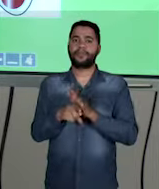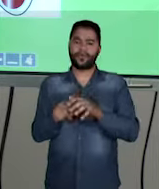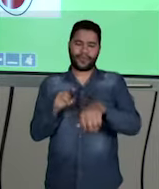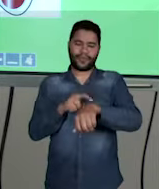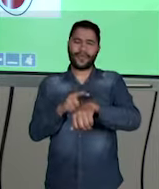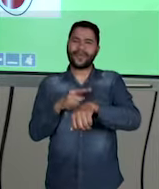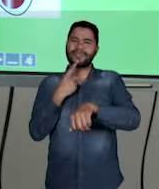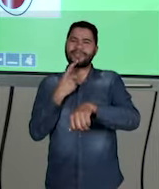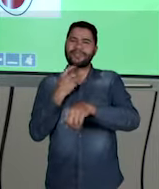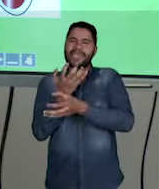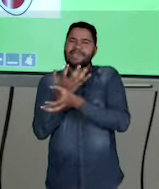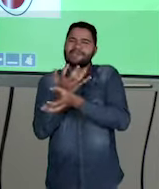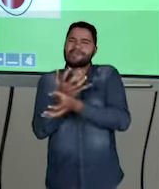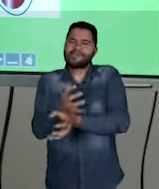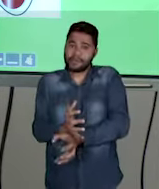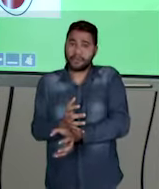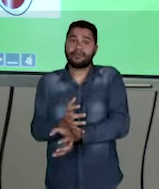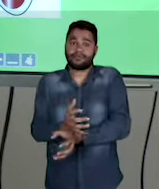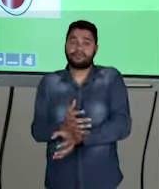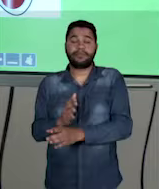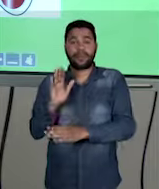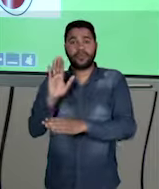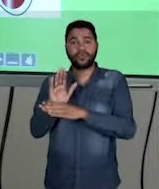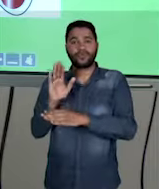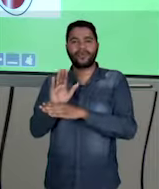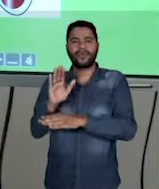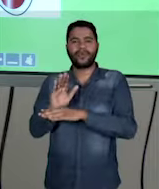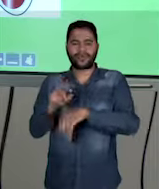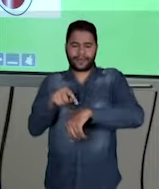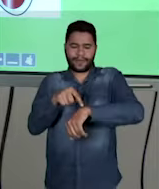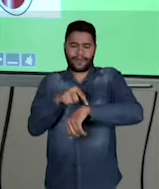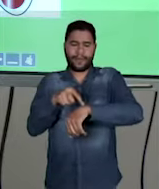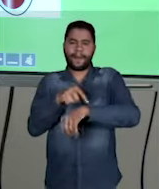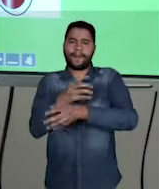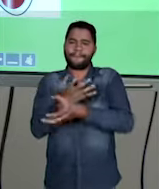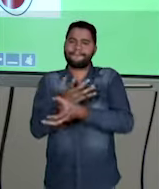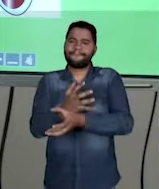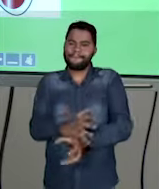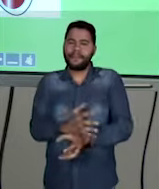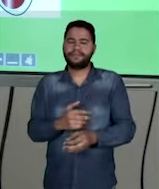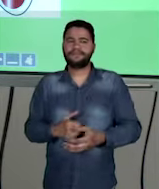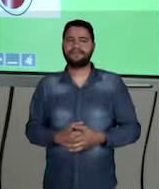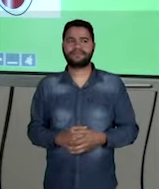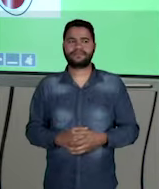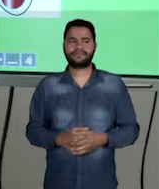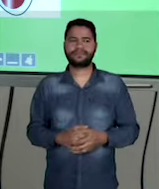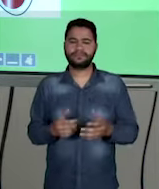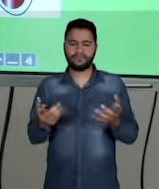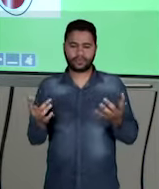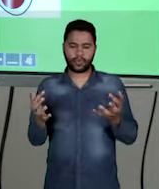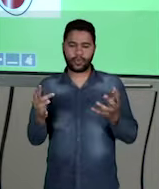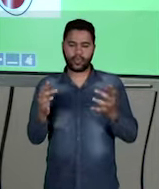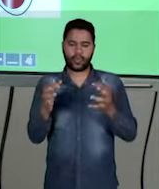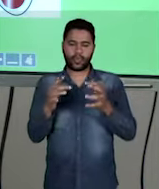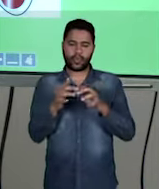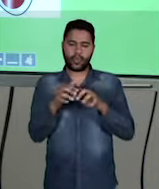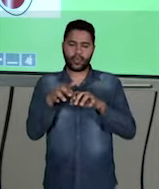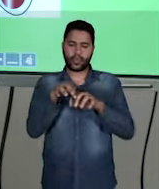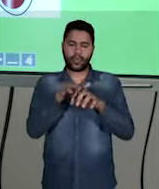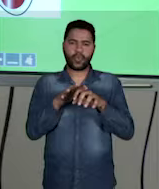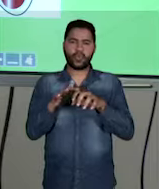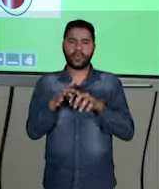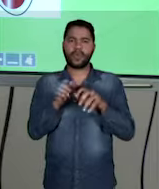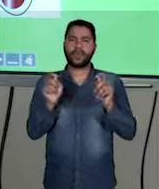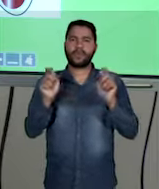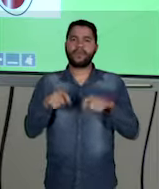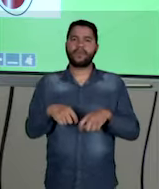sanguínea, né? Então, elas participam da cicatrização e coagulação sanguínea. Elas aglomeram, formam um coágulozinho para